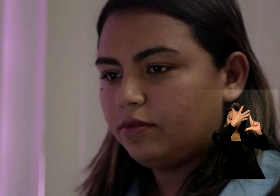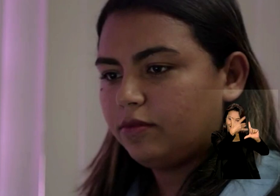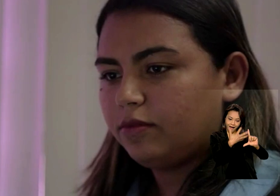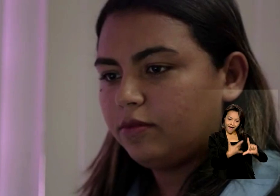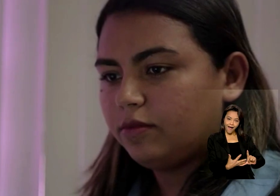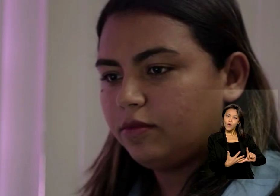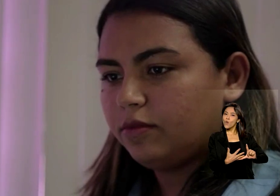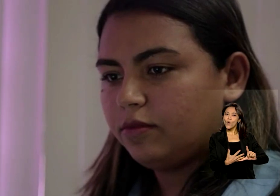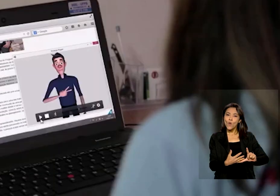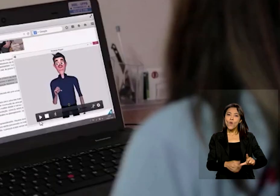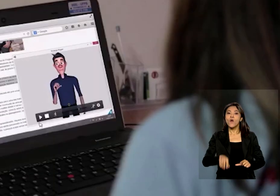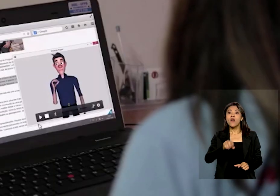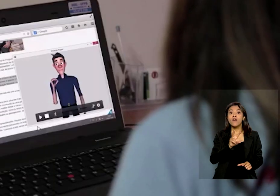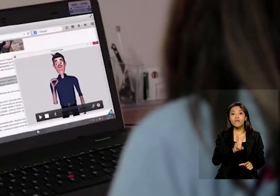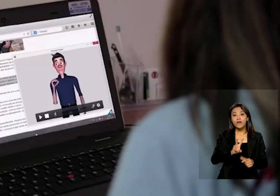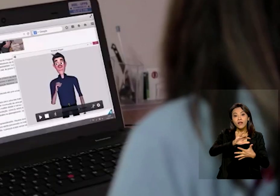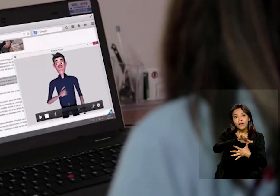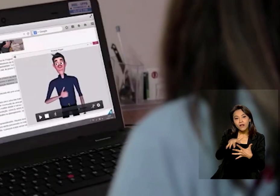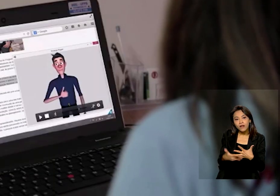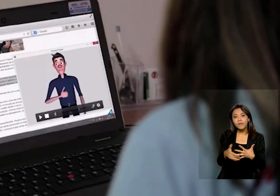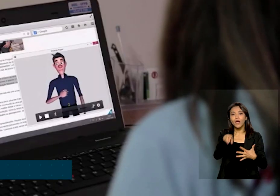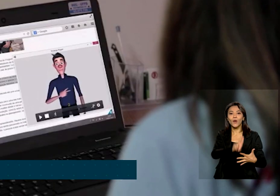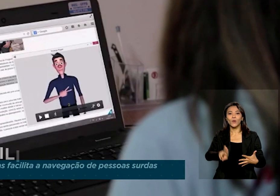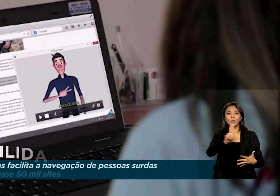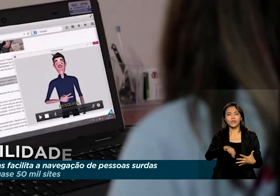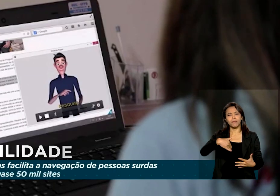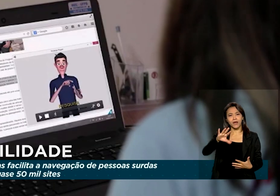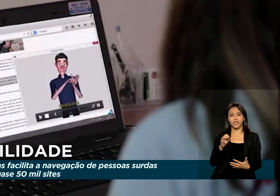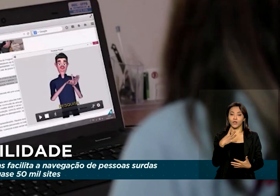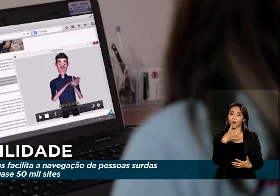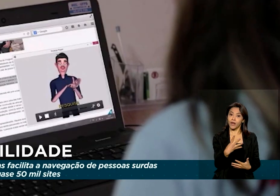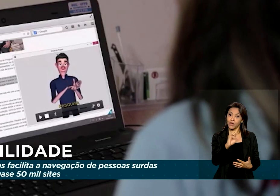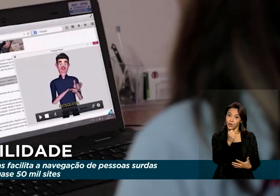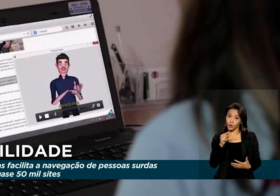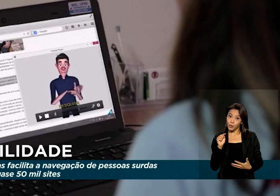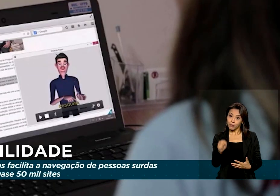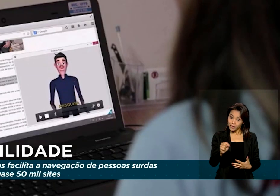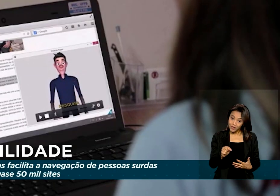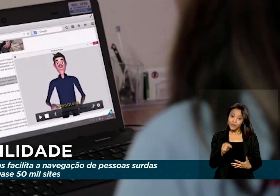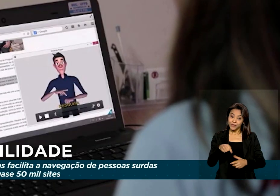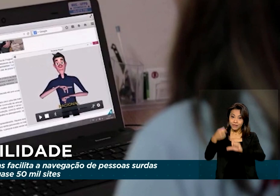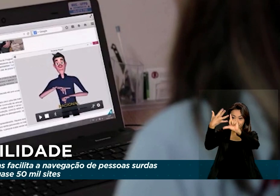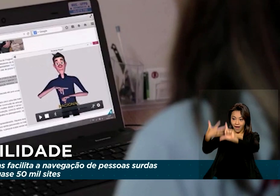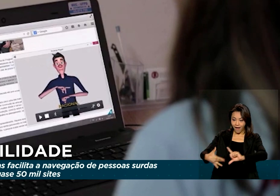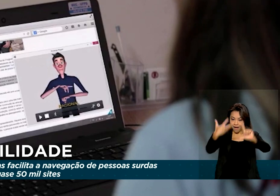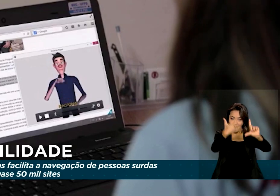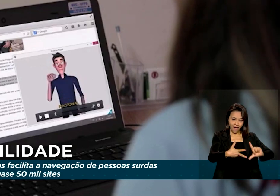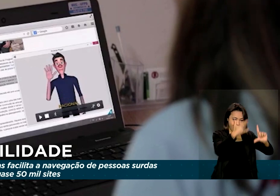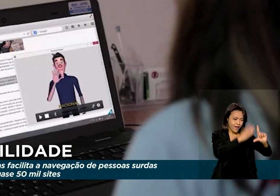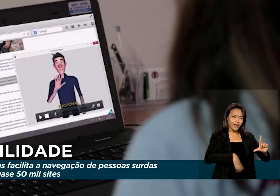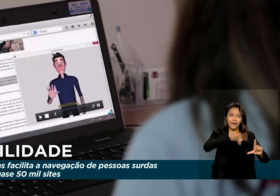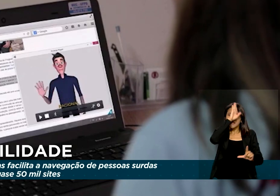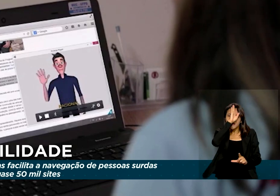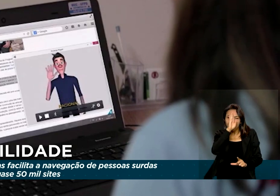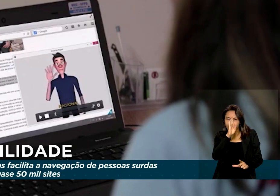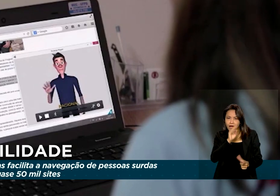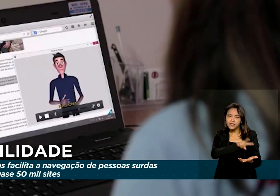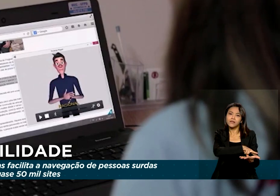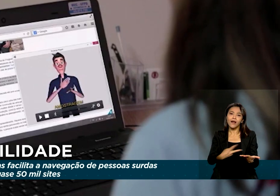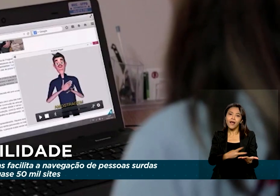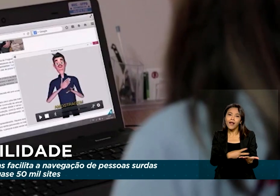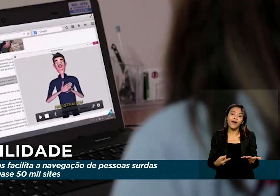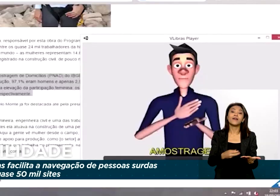Vlibras já é utilizada em mais de 48 mil sites. Gratuita, ela traduz textos, áudios e vídeos do